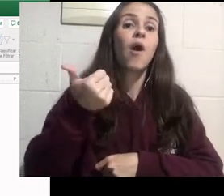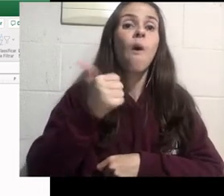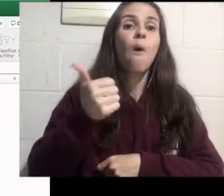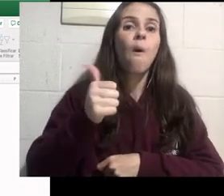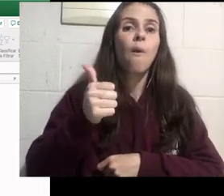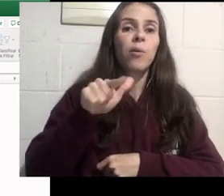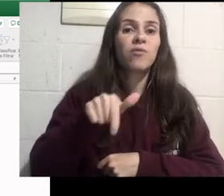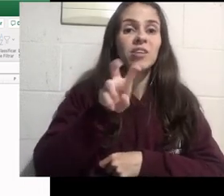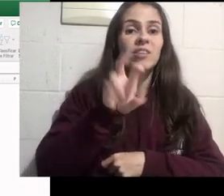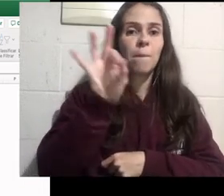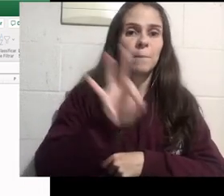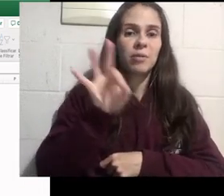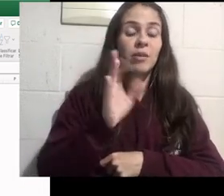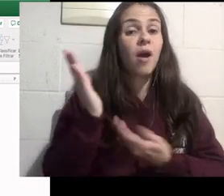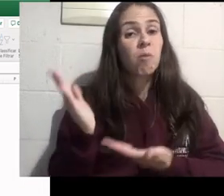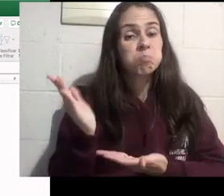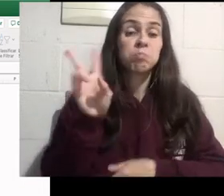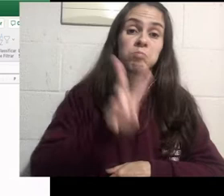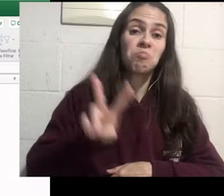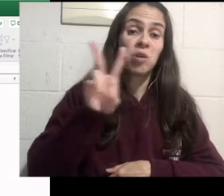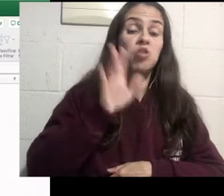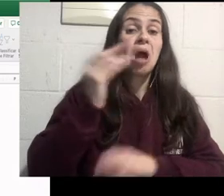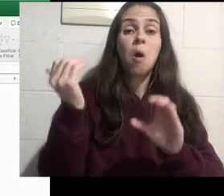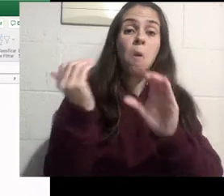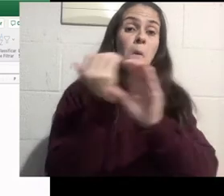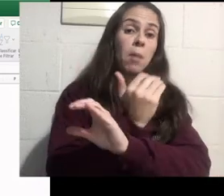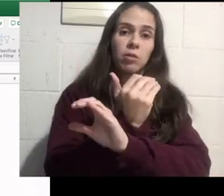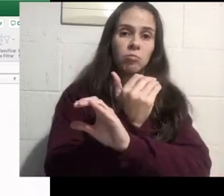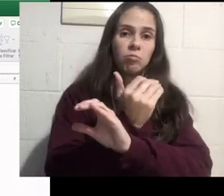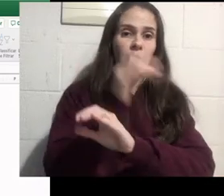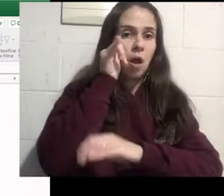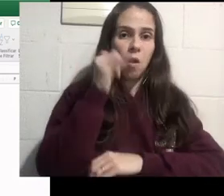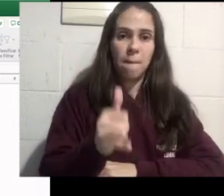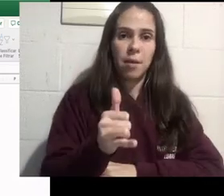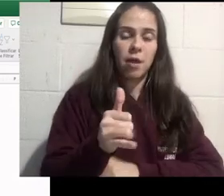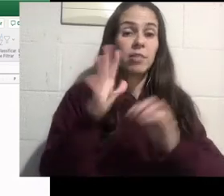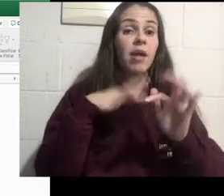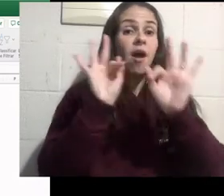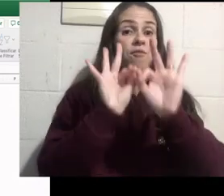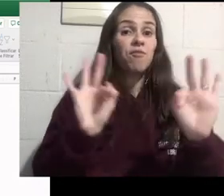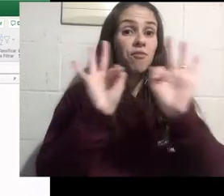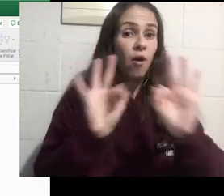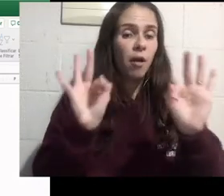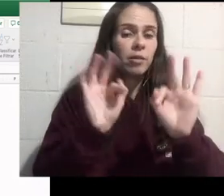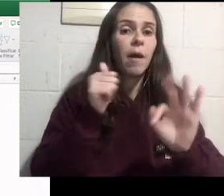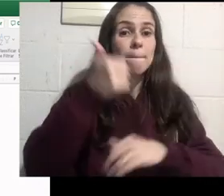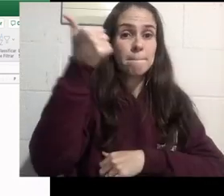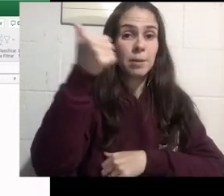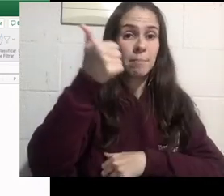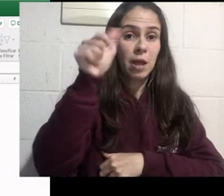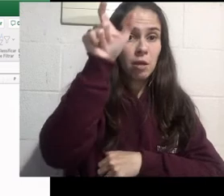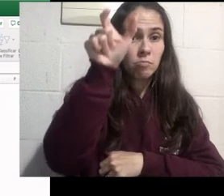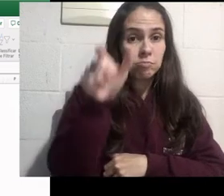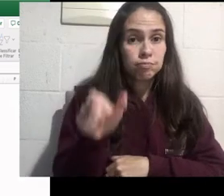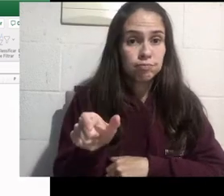11%, 11,5%. Então, esse valor já está automaticamente preenchido, a fórmula já está aqui. Então, essas informações, essa primeira coluna vem